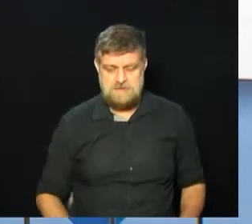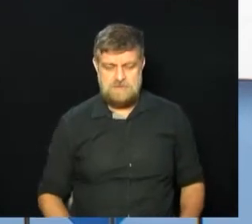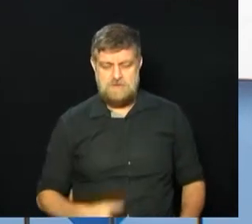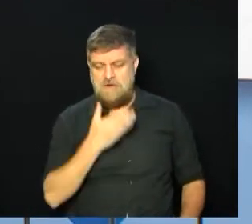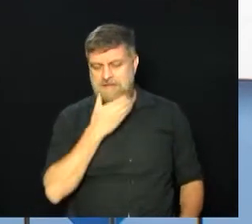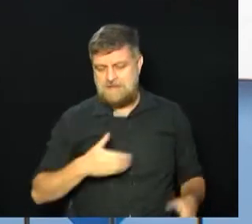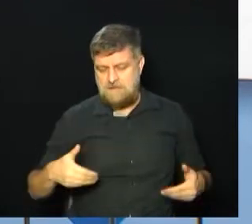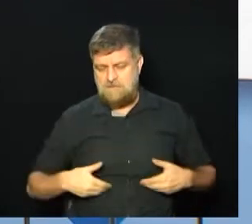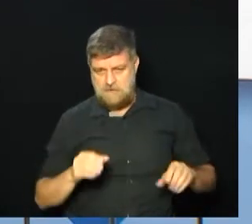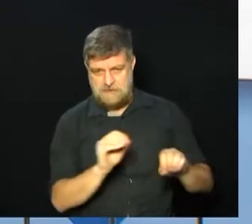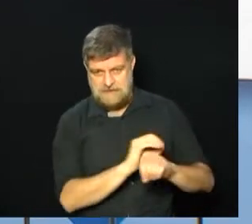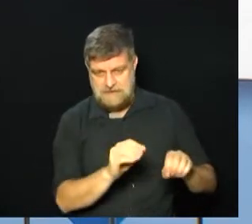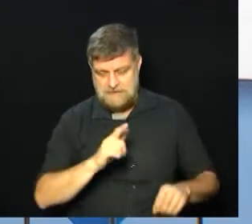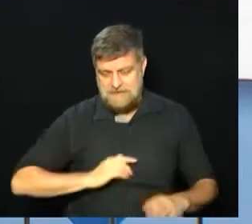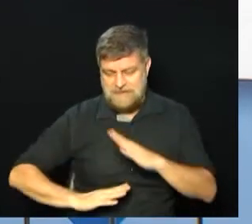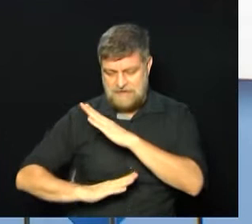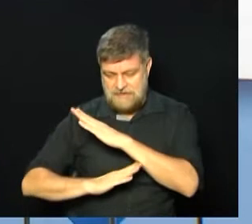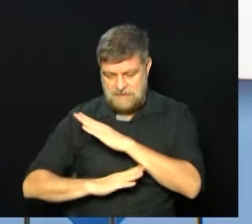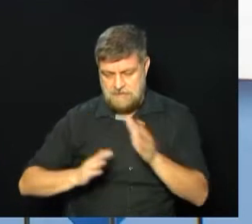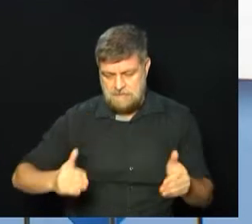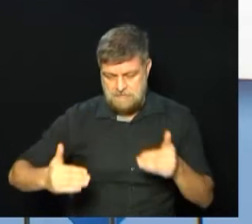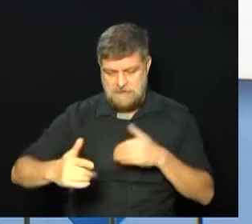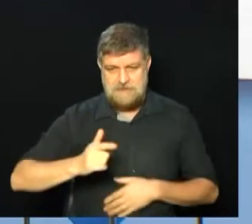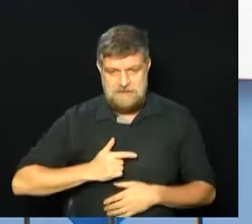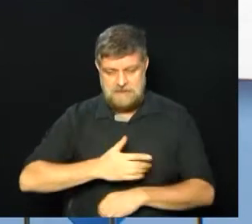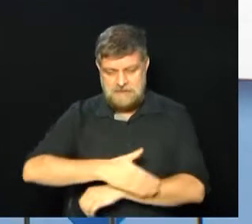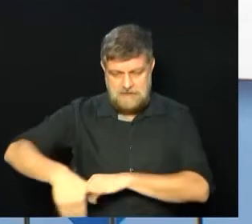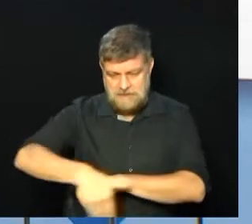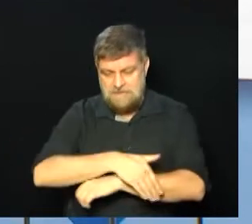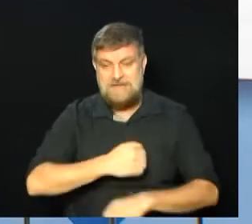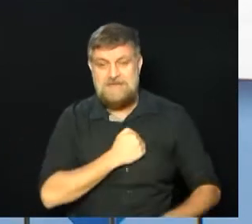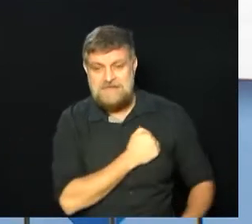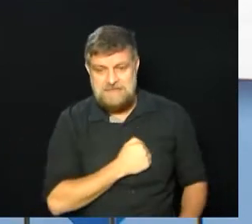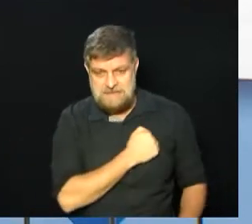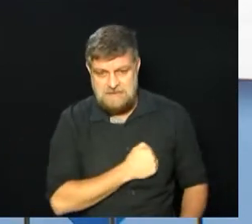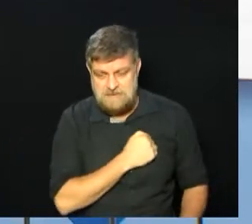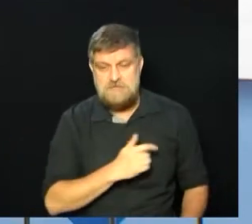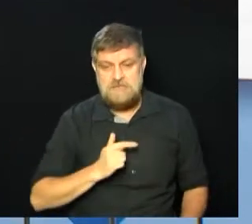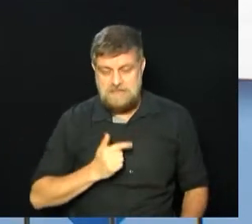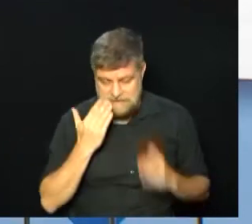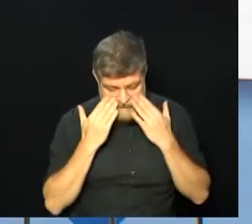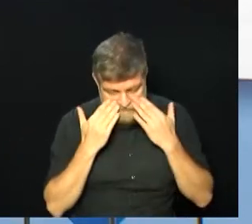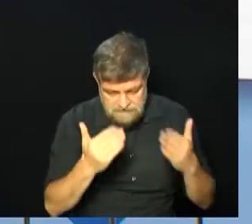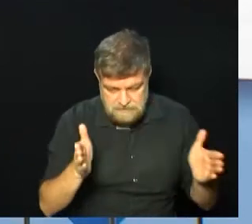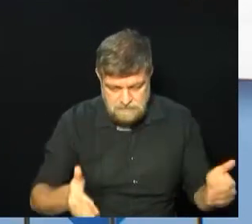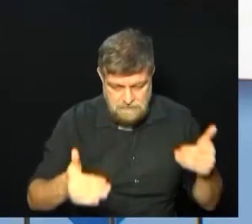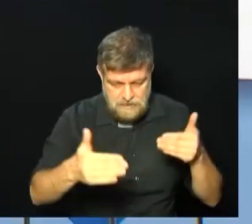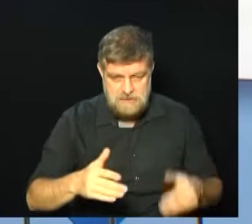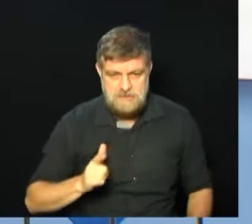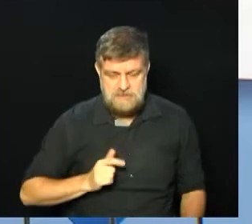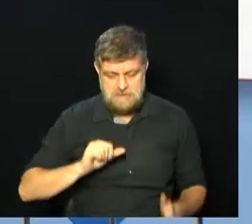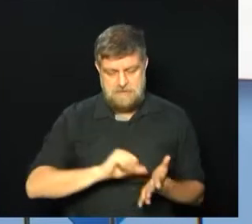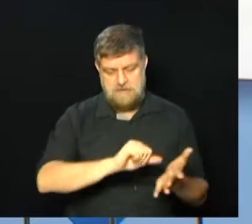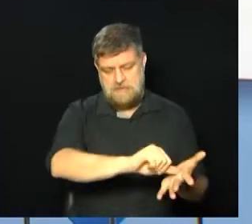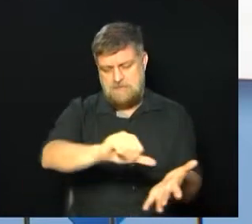sem fome lá tem aqui na Câmara Municipal que pela Avenida da Saudade 1004 a gente tem centenas de